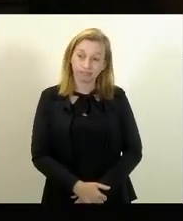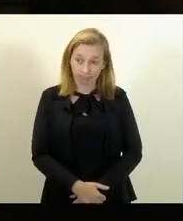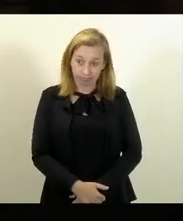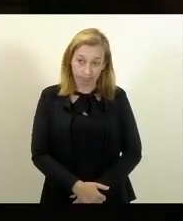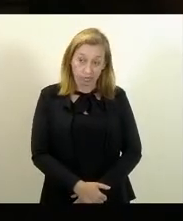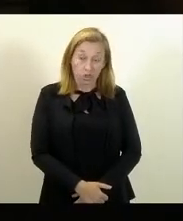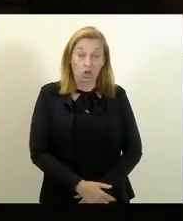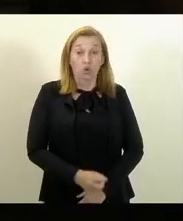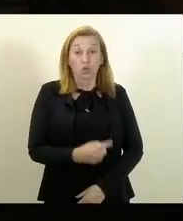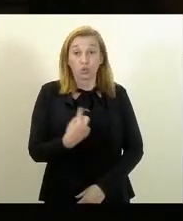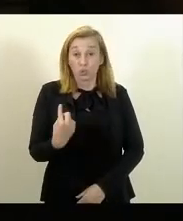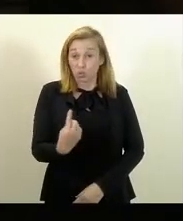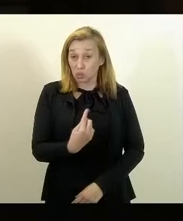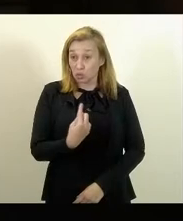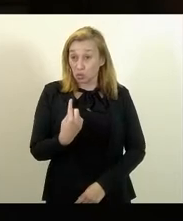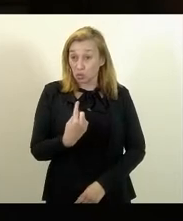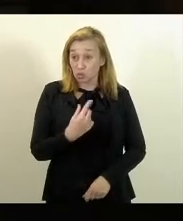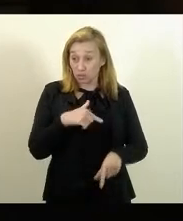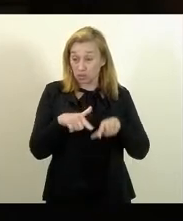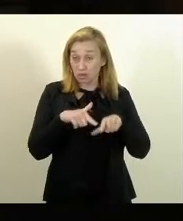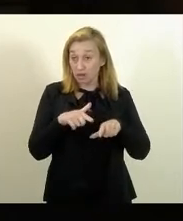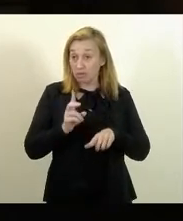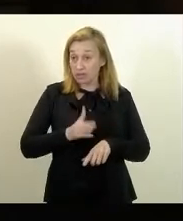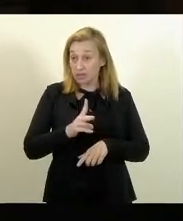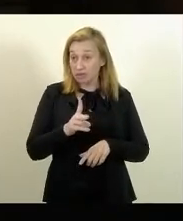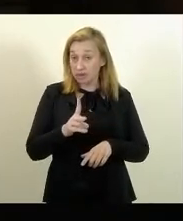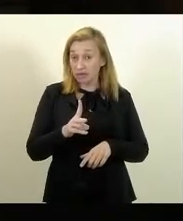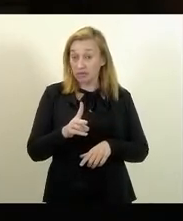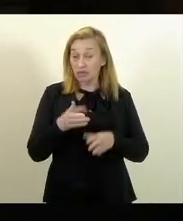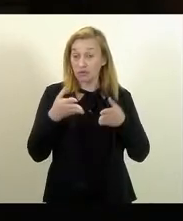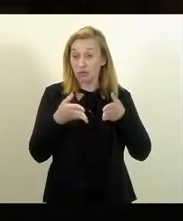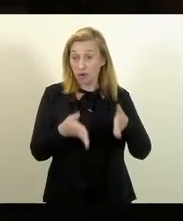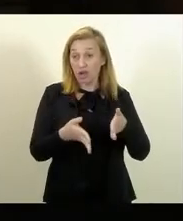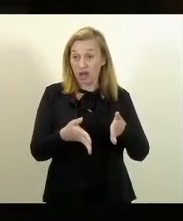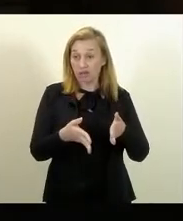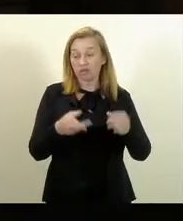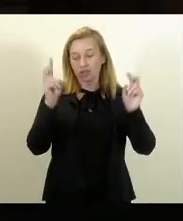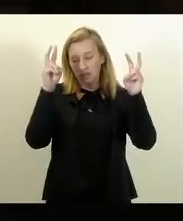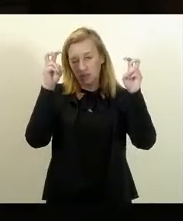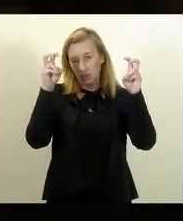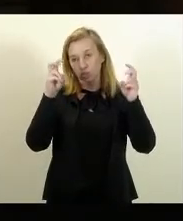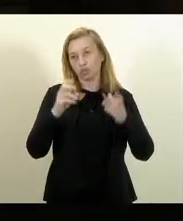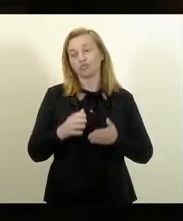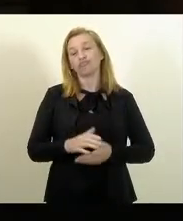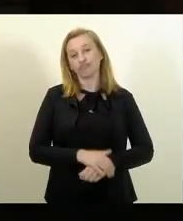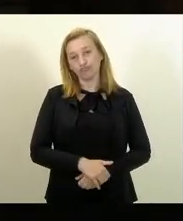o nosso mandato sempre se debruçou em cima dessa questão,